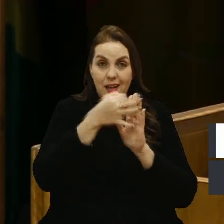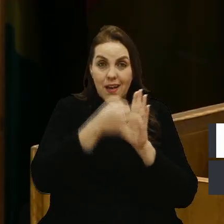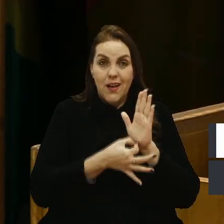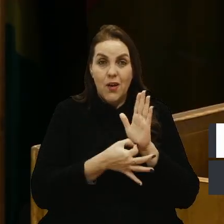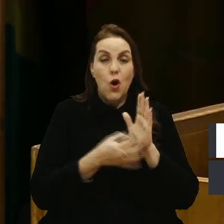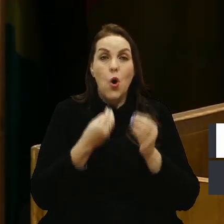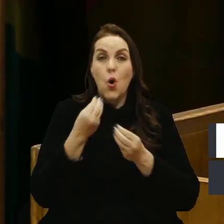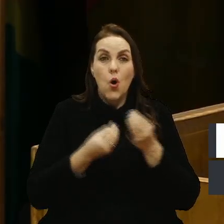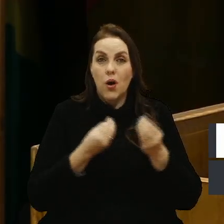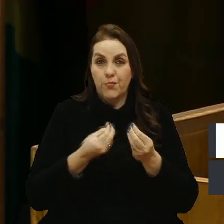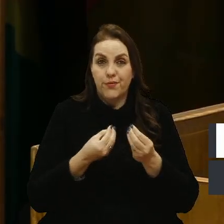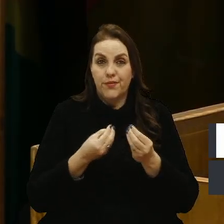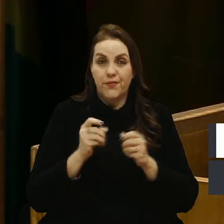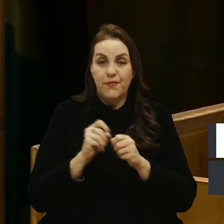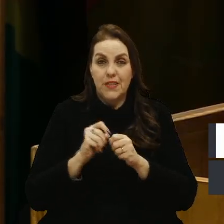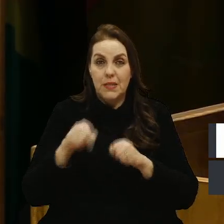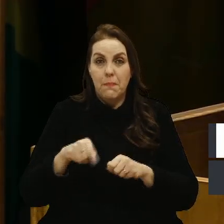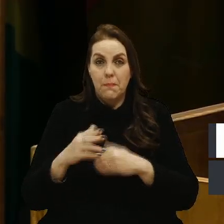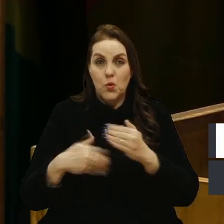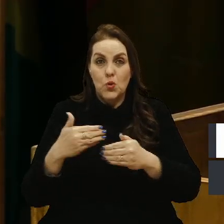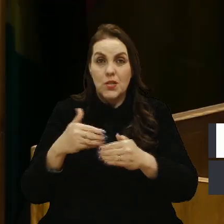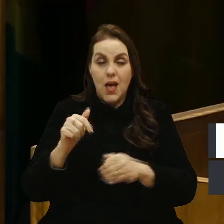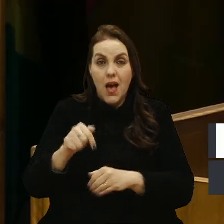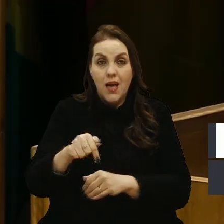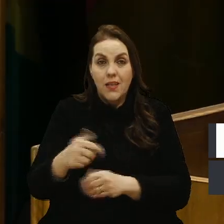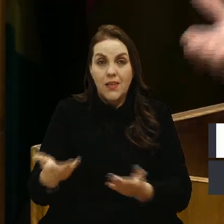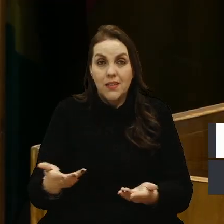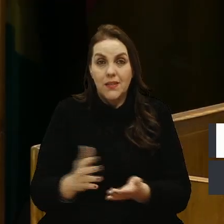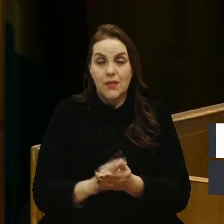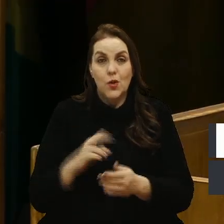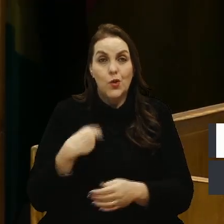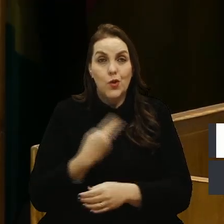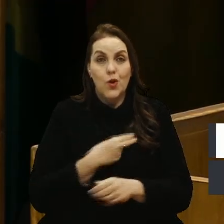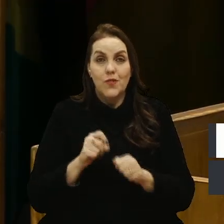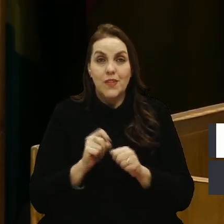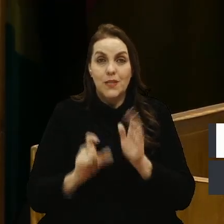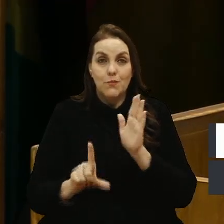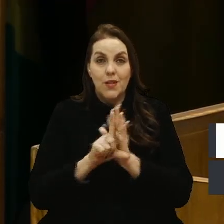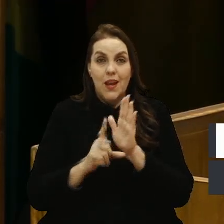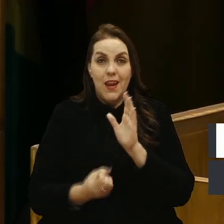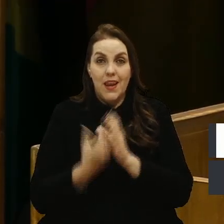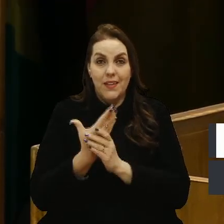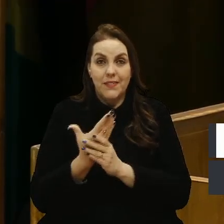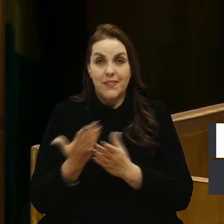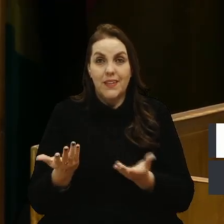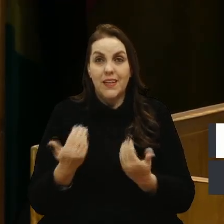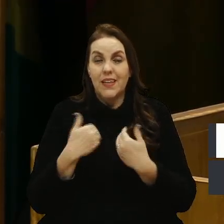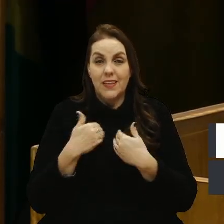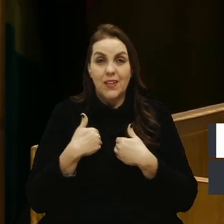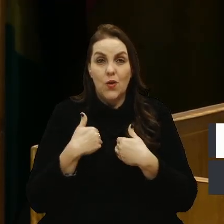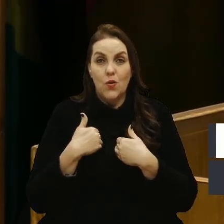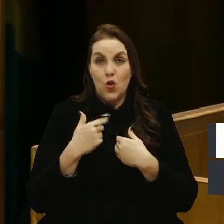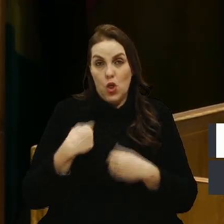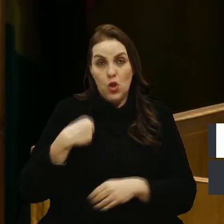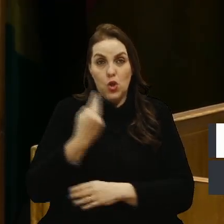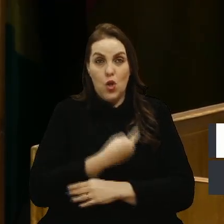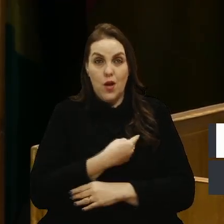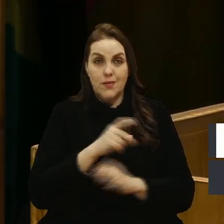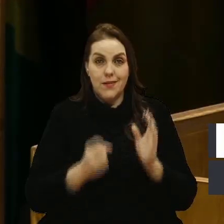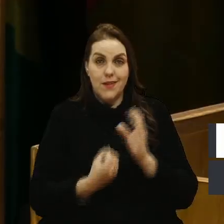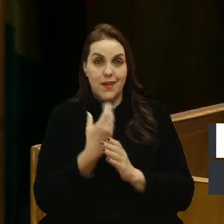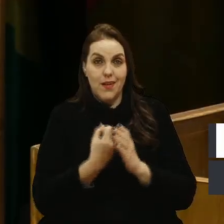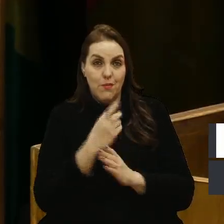instaurar um processo aqui onde nós fazemos as leis? Então nós, legisladores,